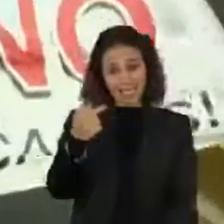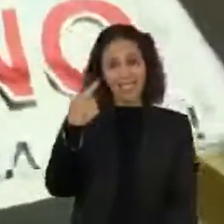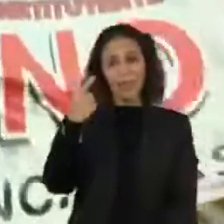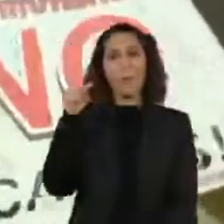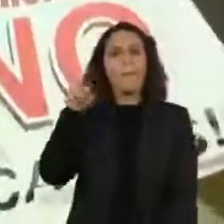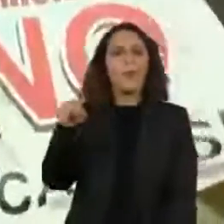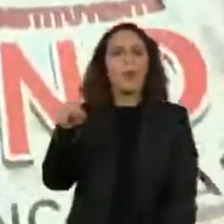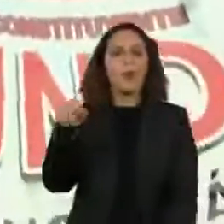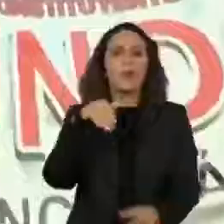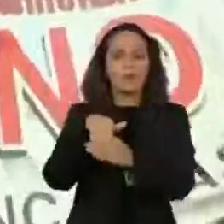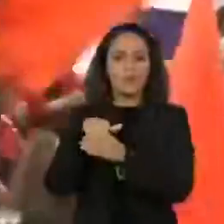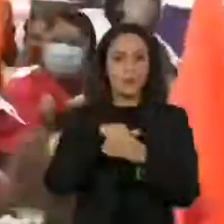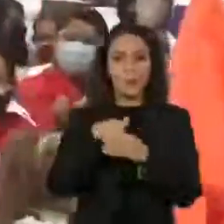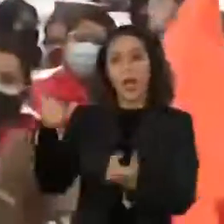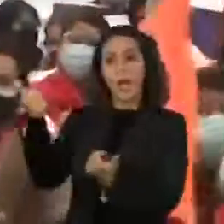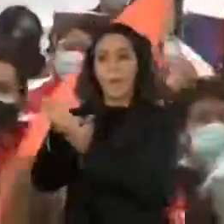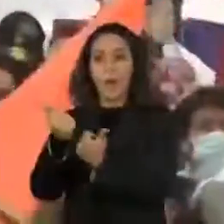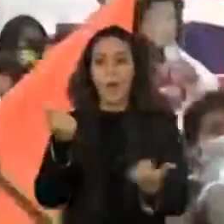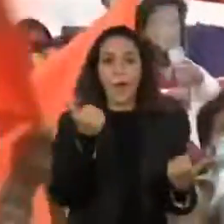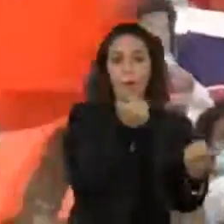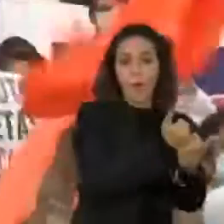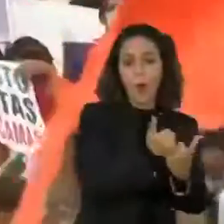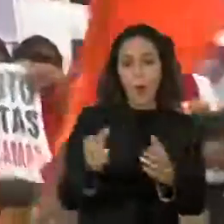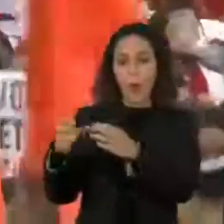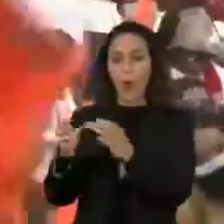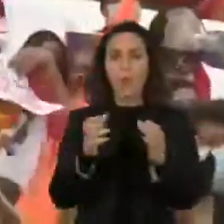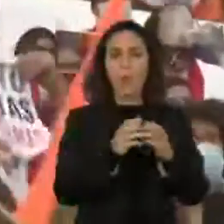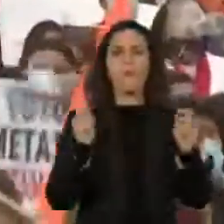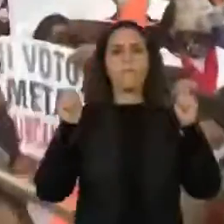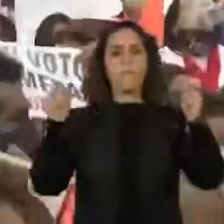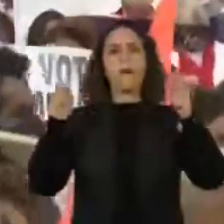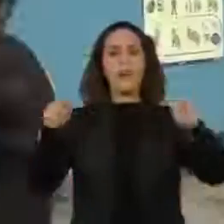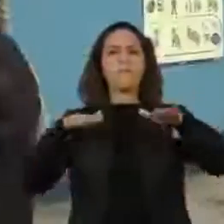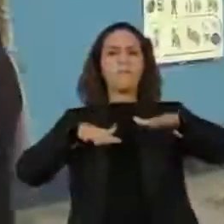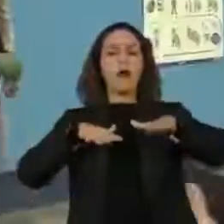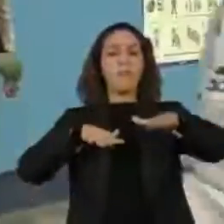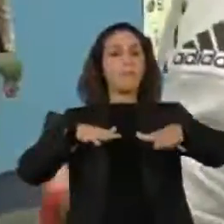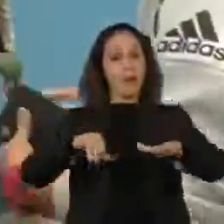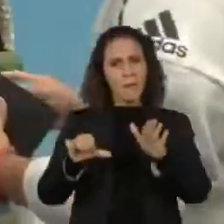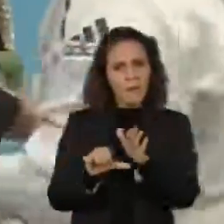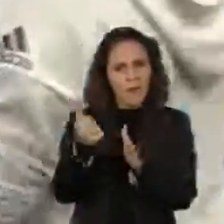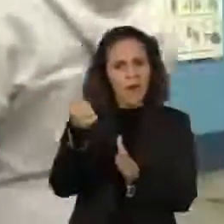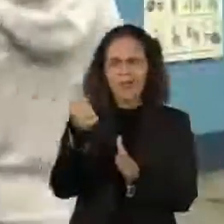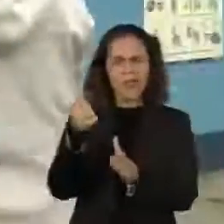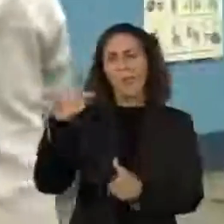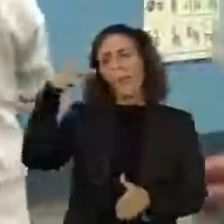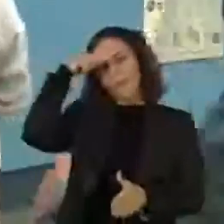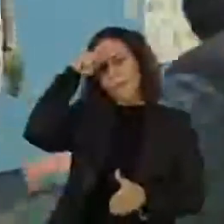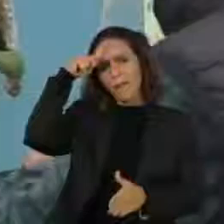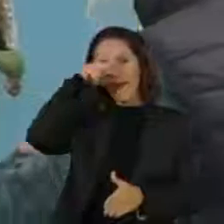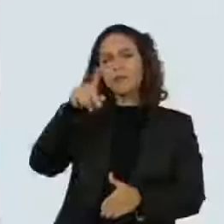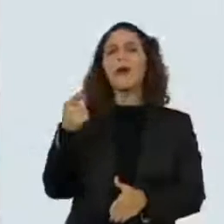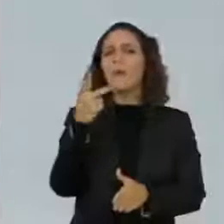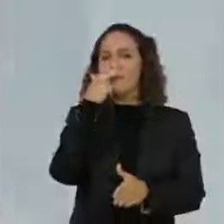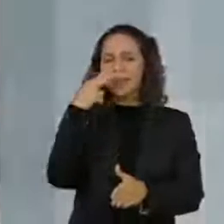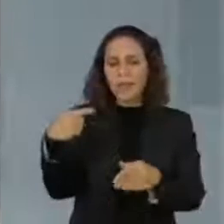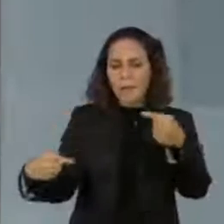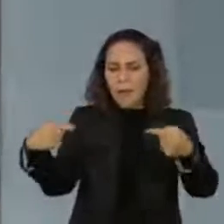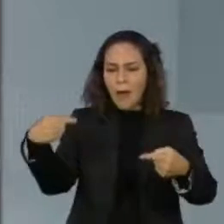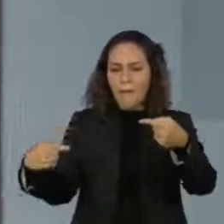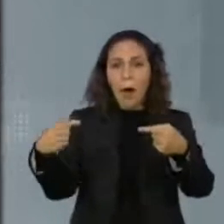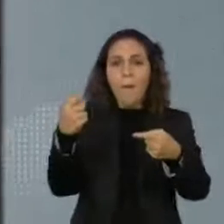apoiadores dos dois candidatos foram às ruas Não é a primeira vez que no peru as eleições presidenciais são vencidas por poucos votos